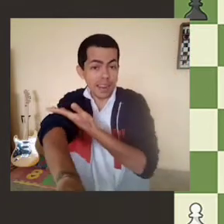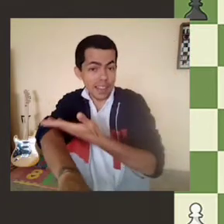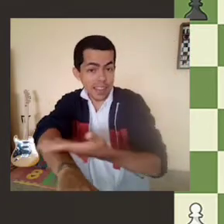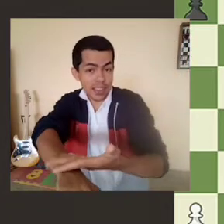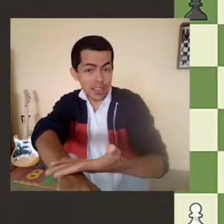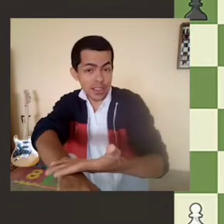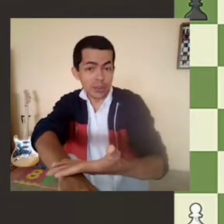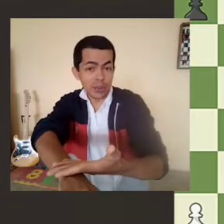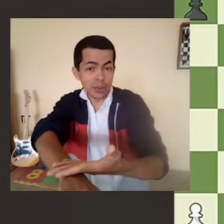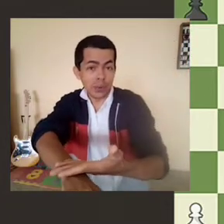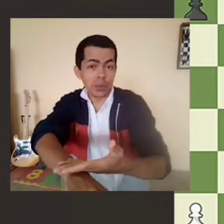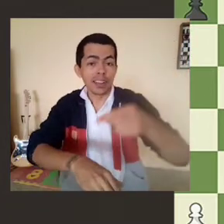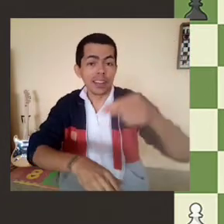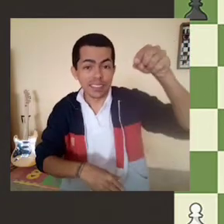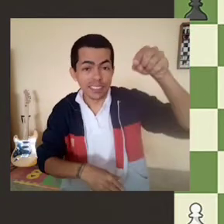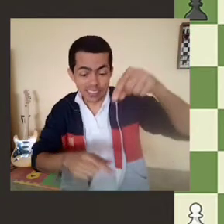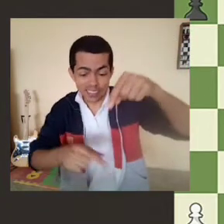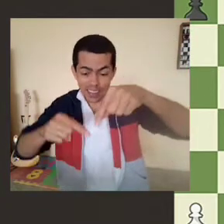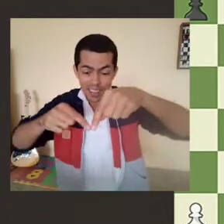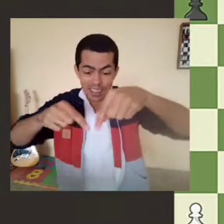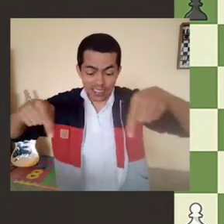sempre observando isso daí, ok?